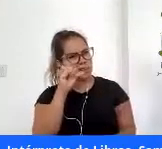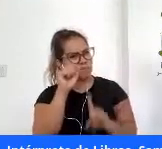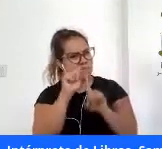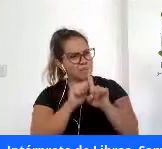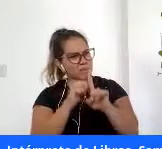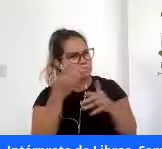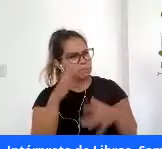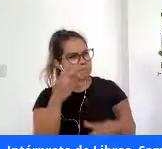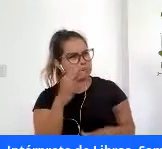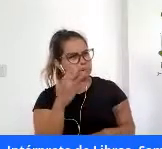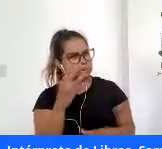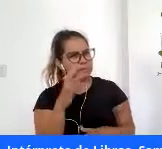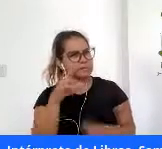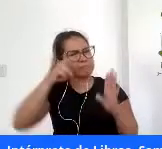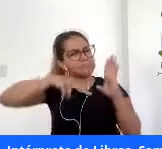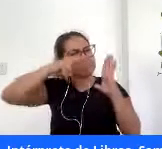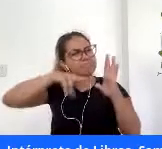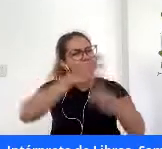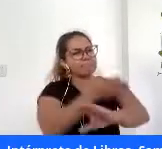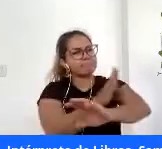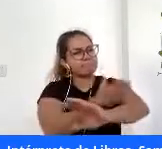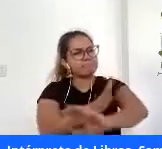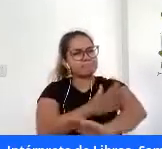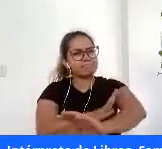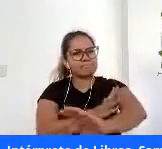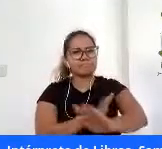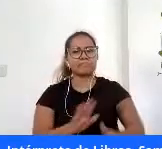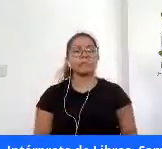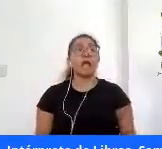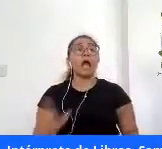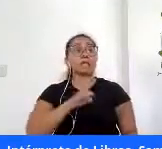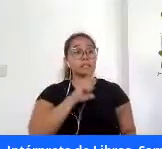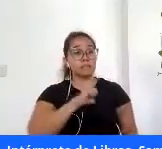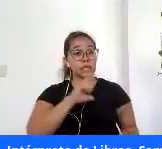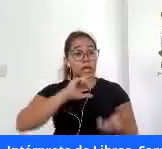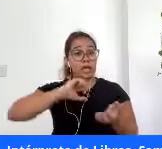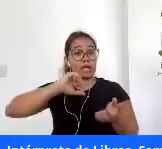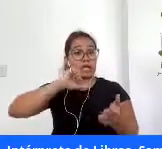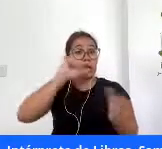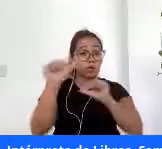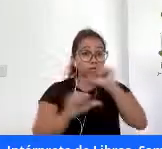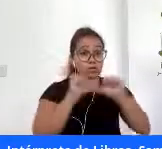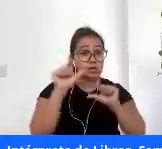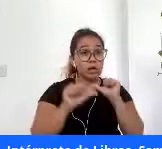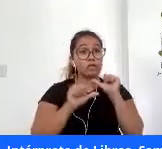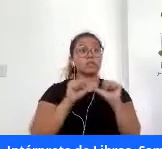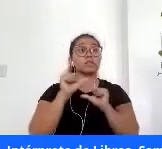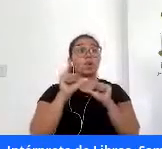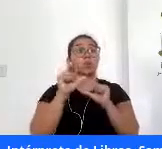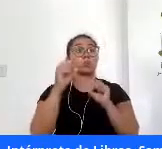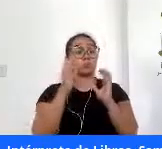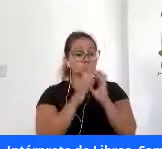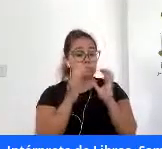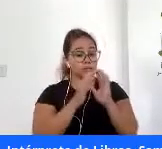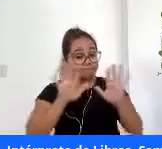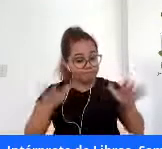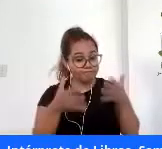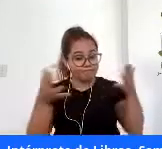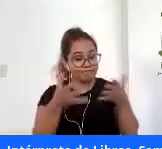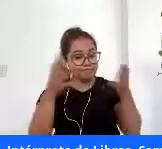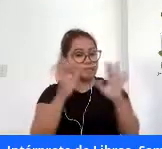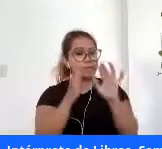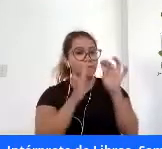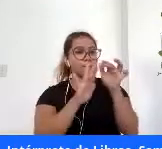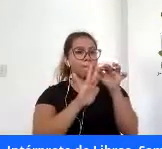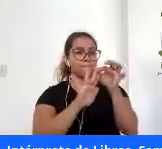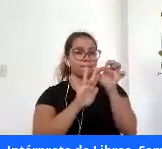da leitura de Braille. Você já tem essa alteração do cérebro para receber os estímulos que antes era dos olhos, passar a receber os estímulos da ponta dos